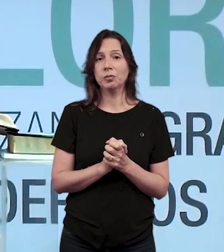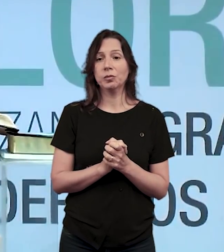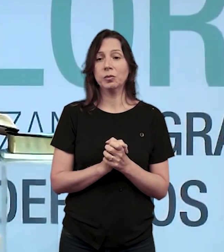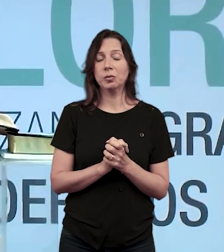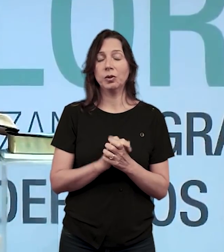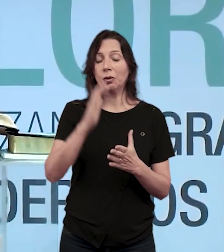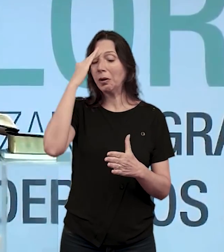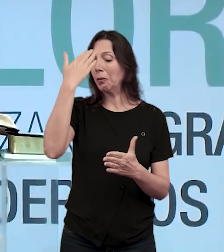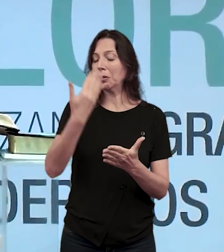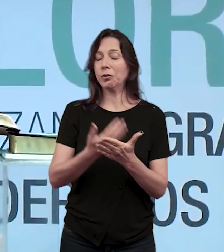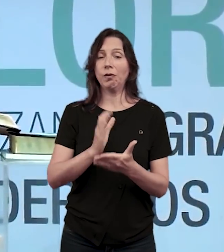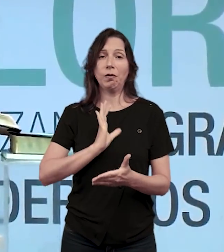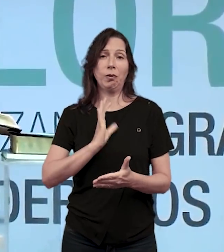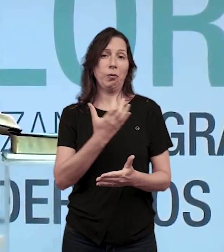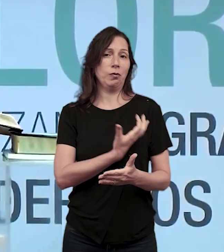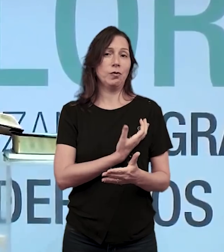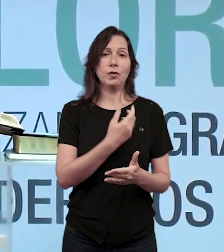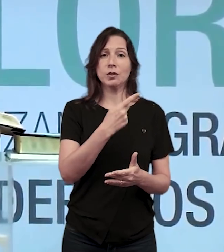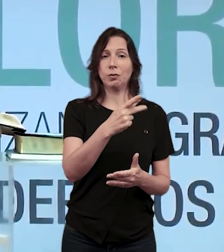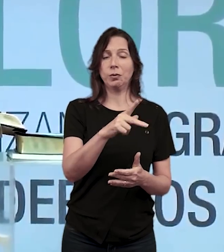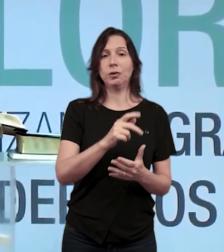acreditaram na conversão dele.